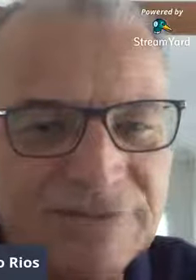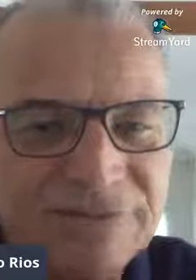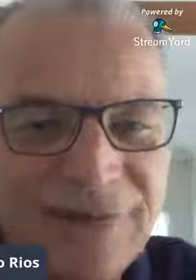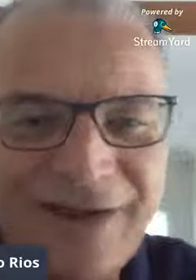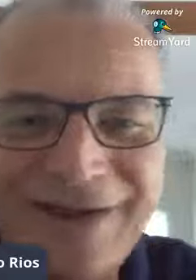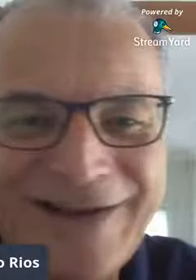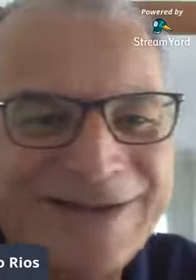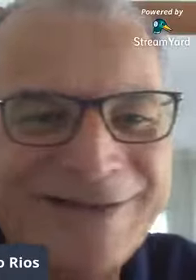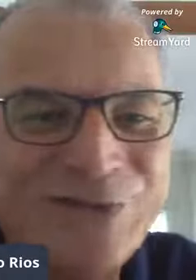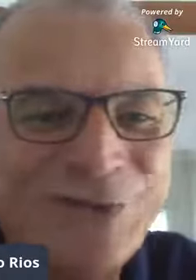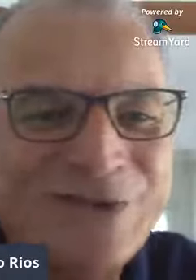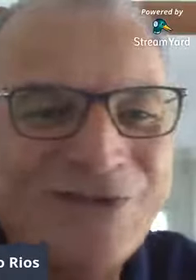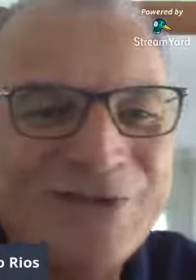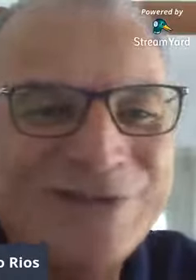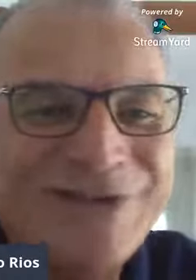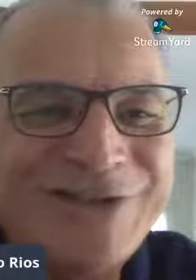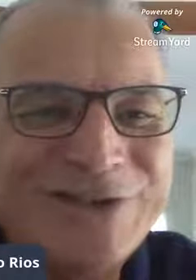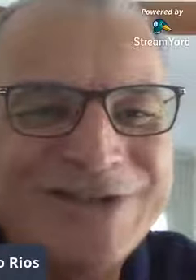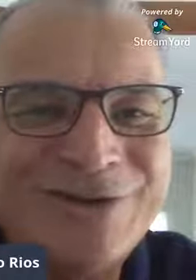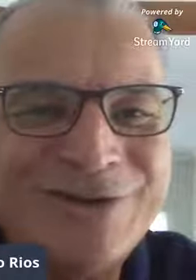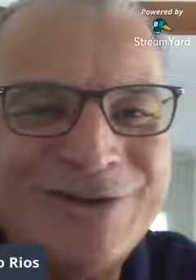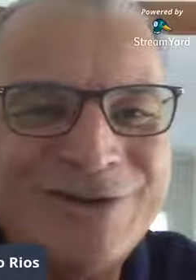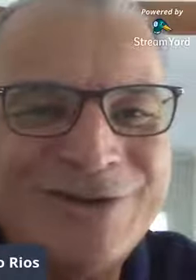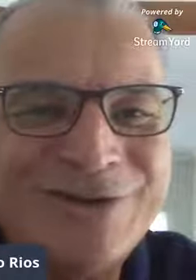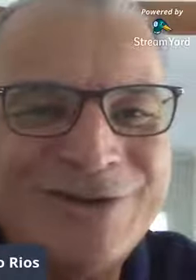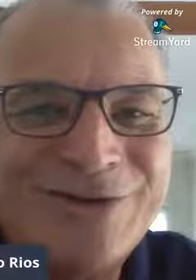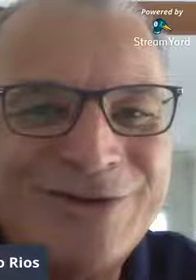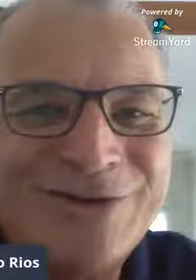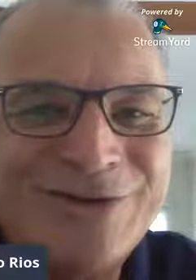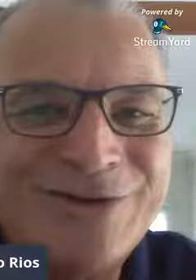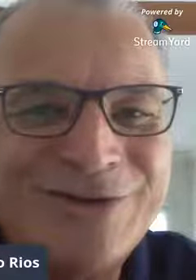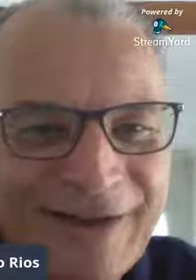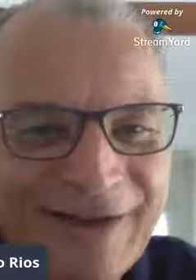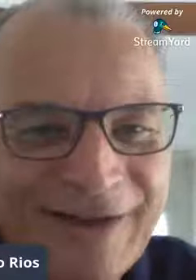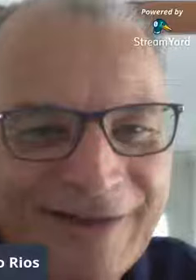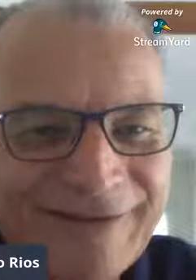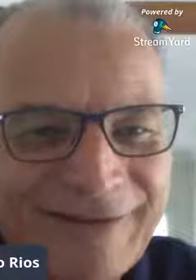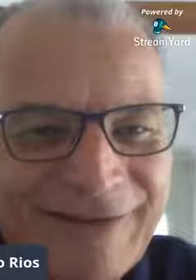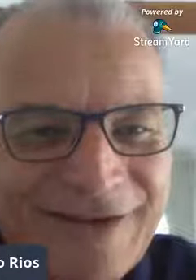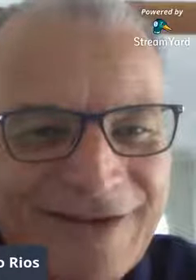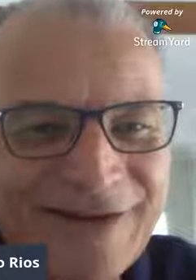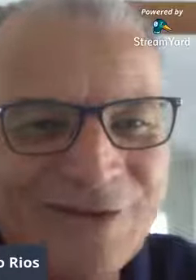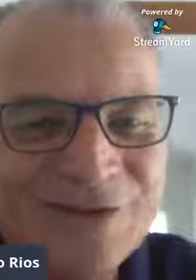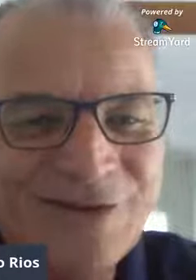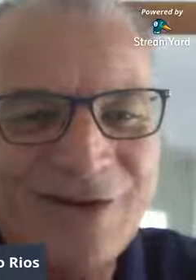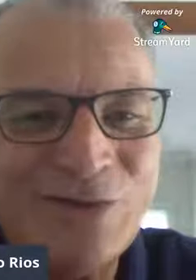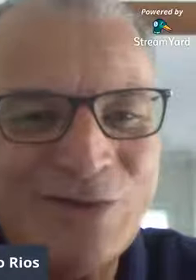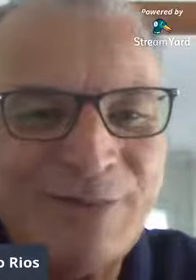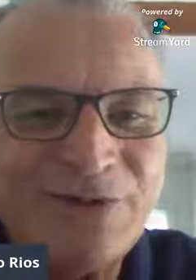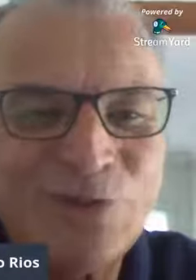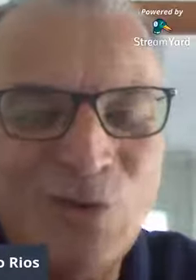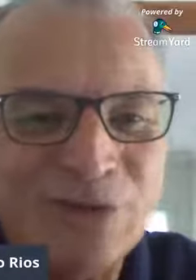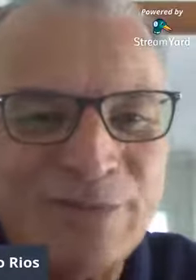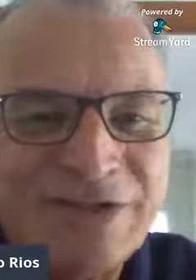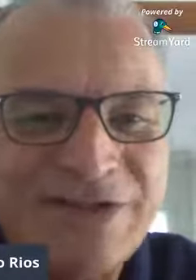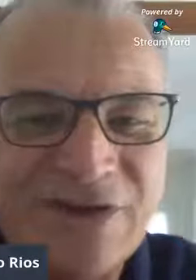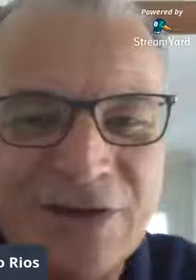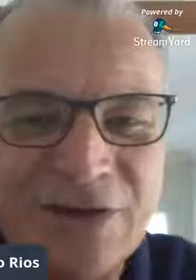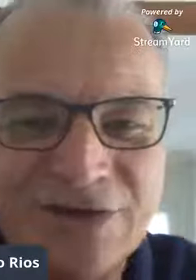Poxa, os enfermeiros não tinham noção de que ela não conseguia ficar de pé. Então, você olha os